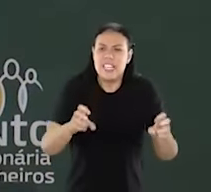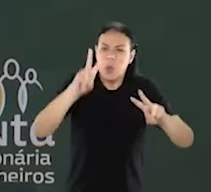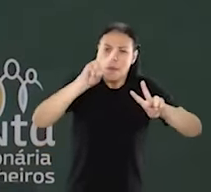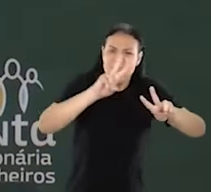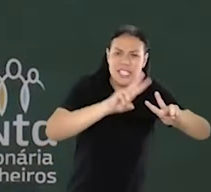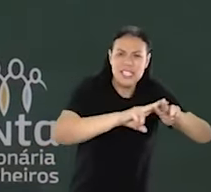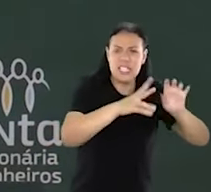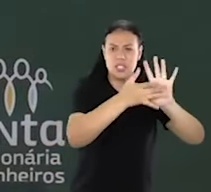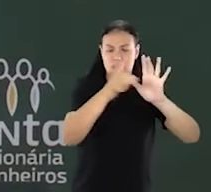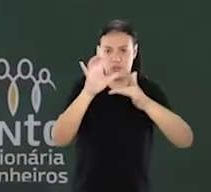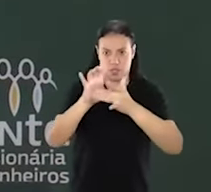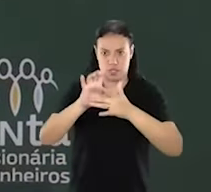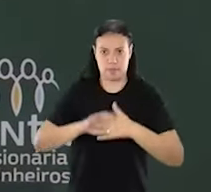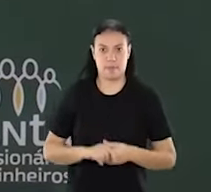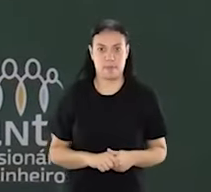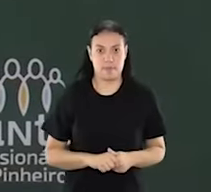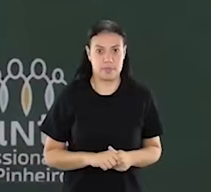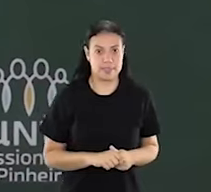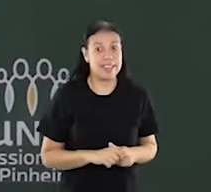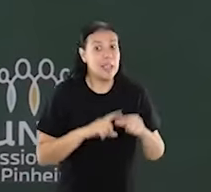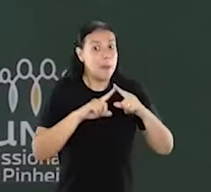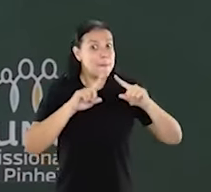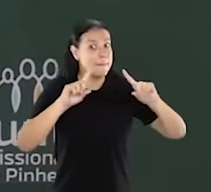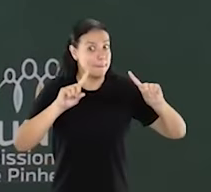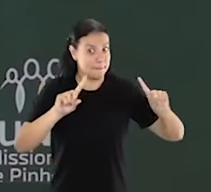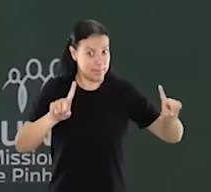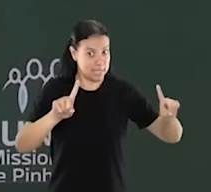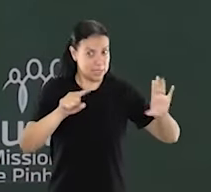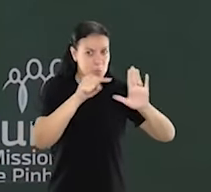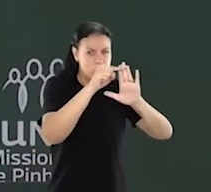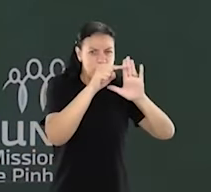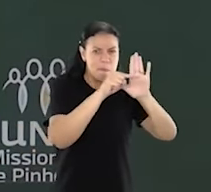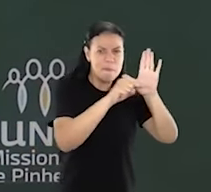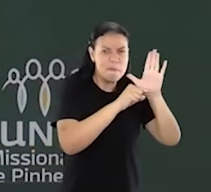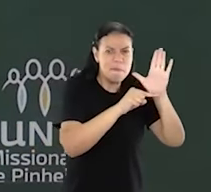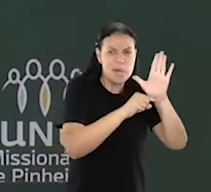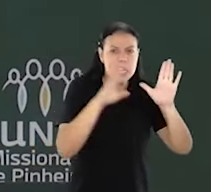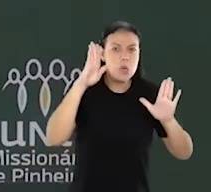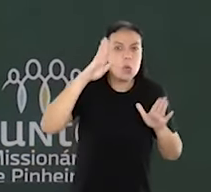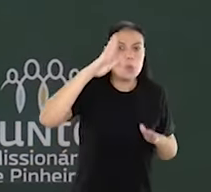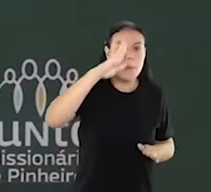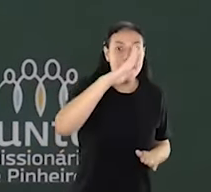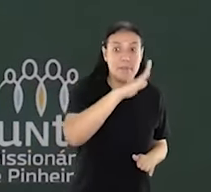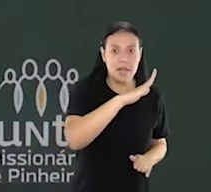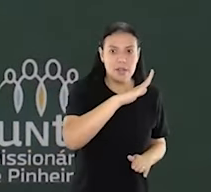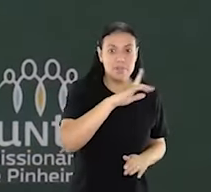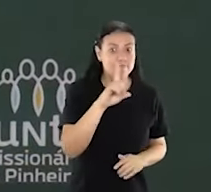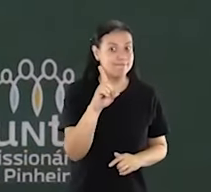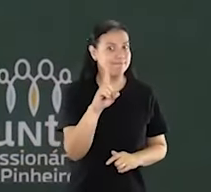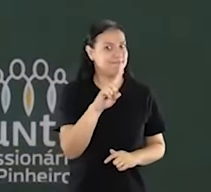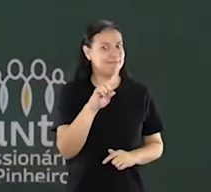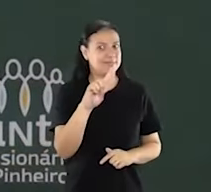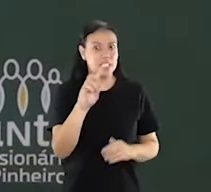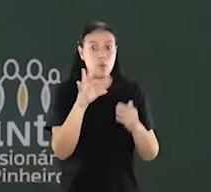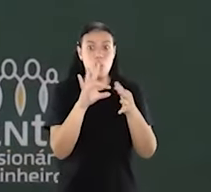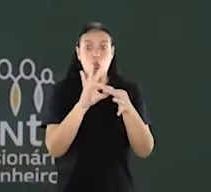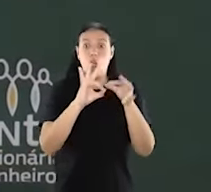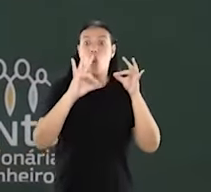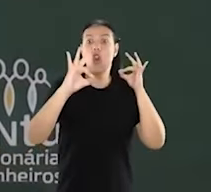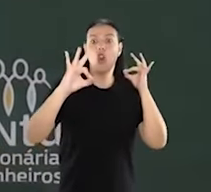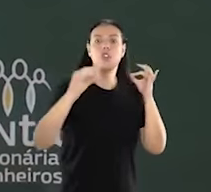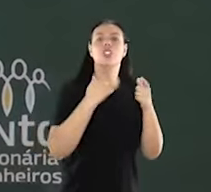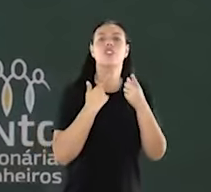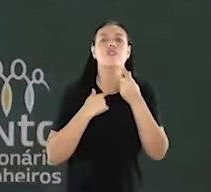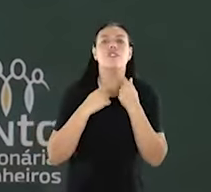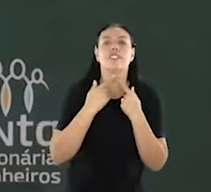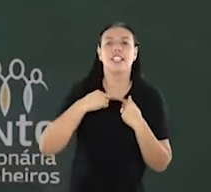Porém, essa agenda perversa não estava fora do calendário de Deus, porque